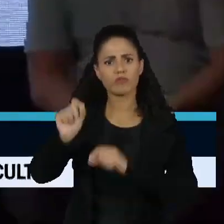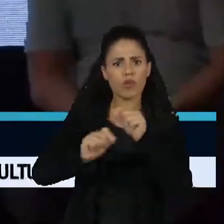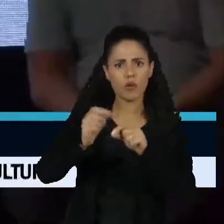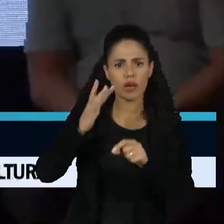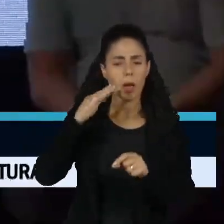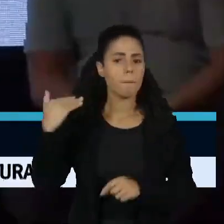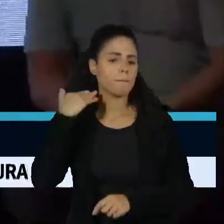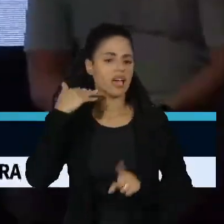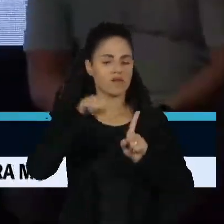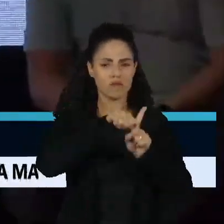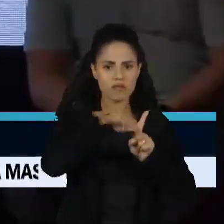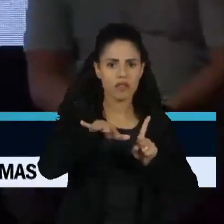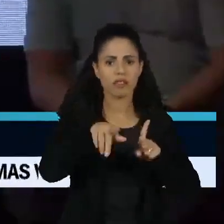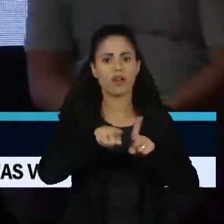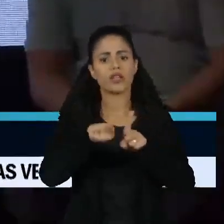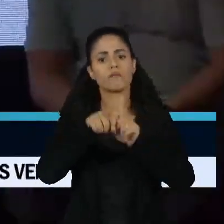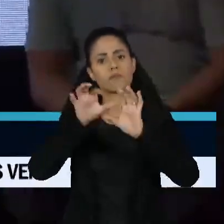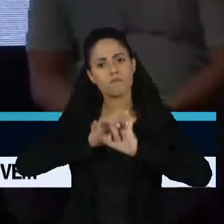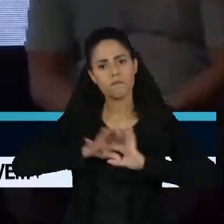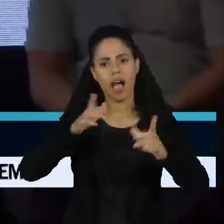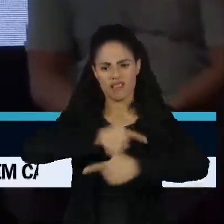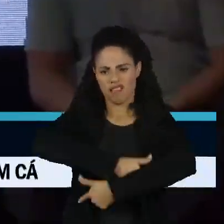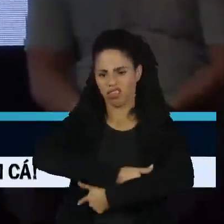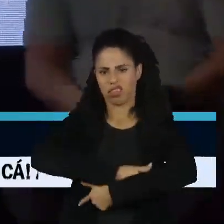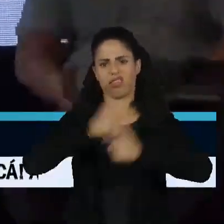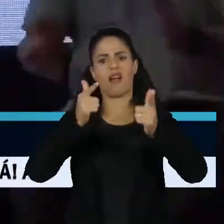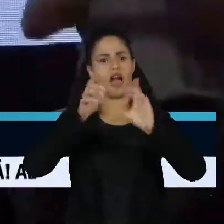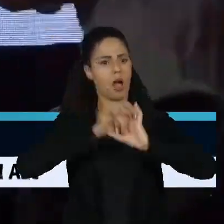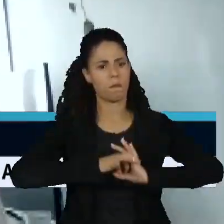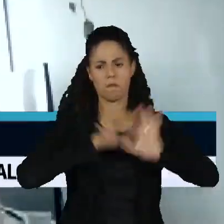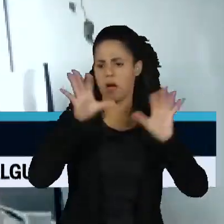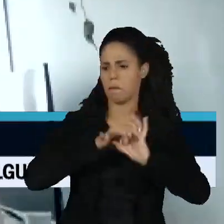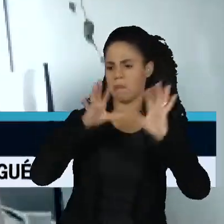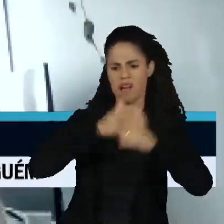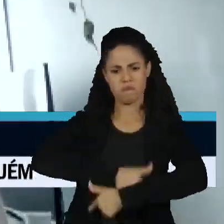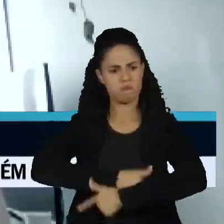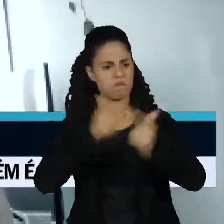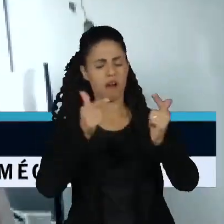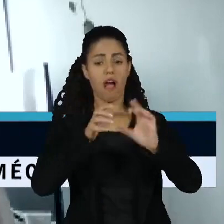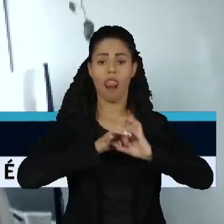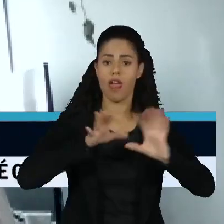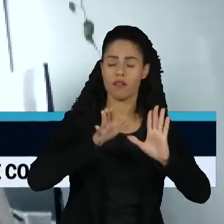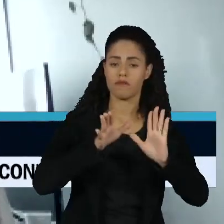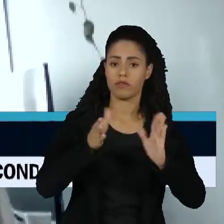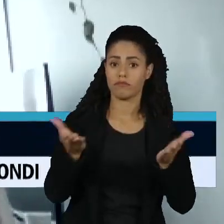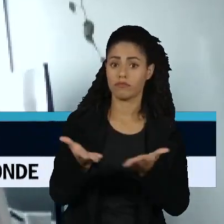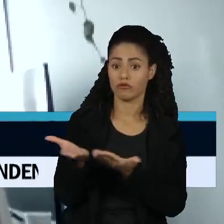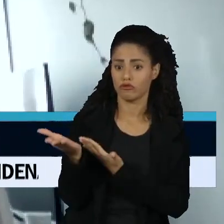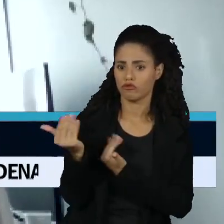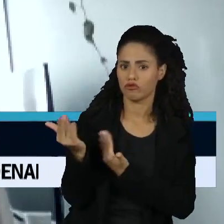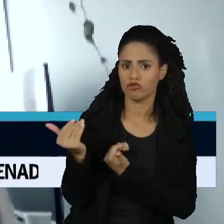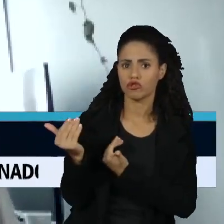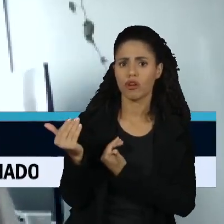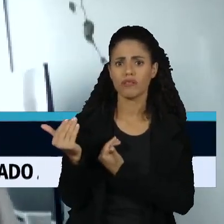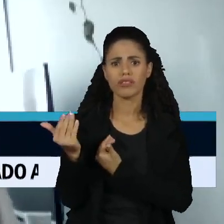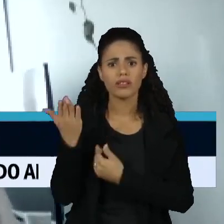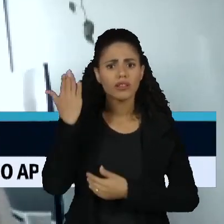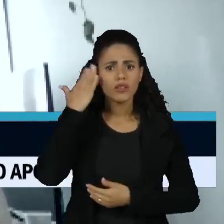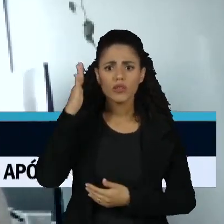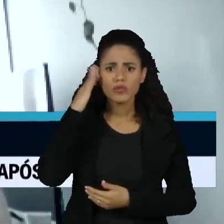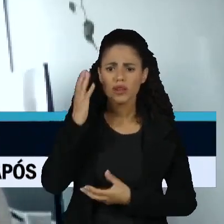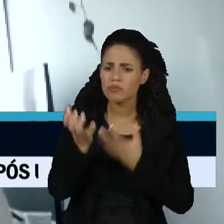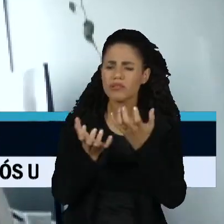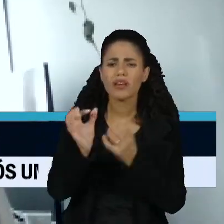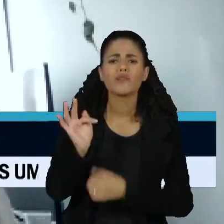banco central e a permissão para venda de armas e órgãos um jovens não tem perspectiva de futuro não